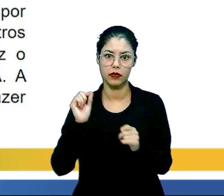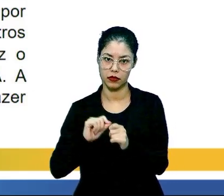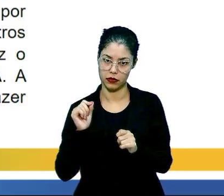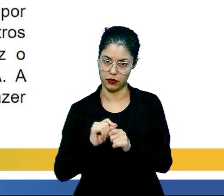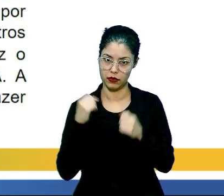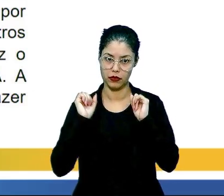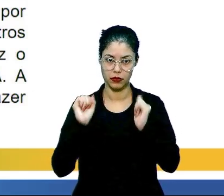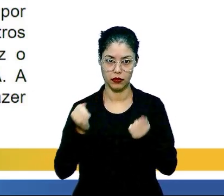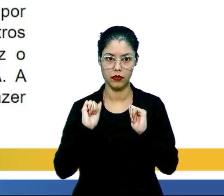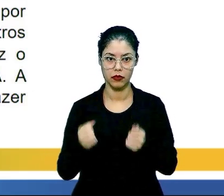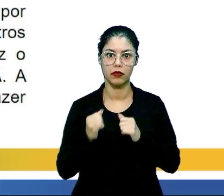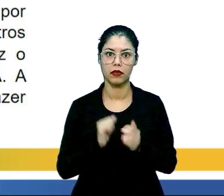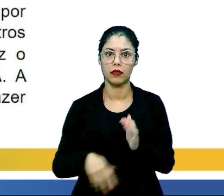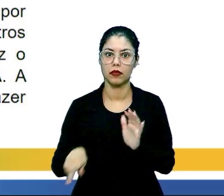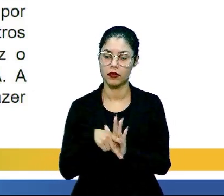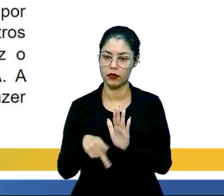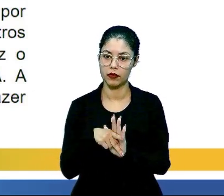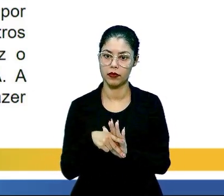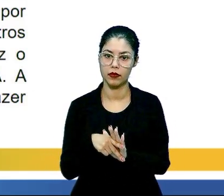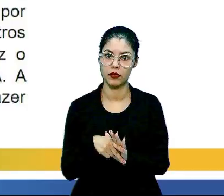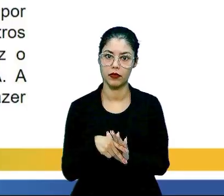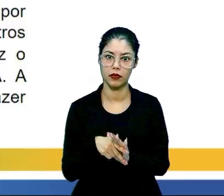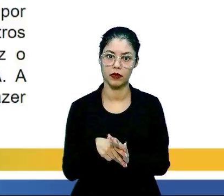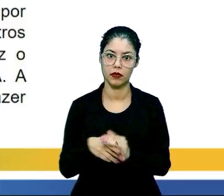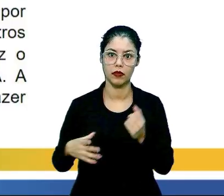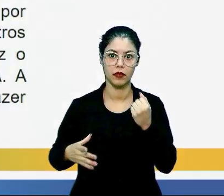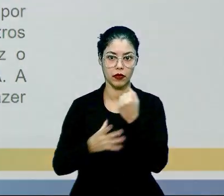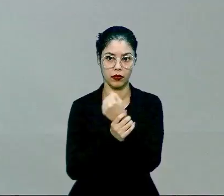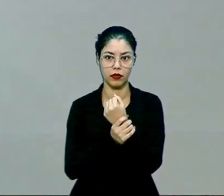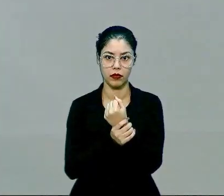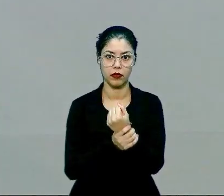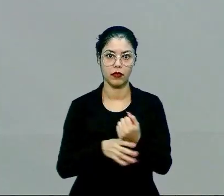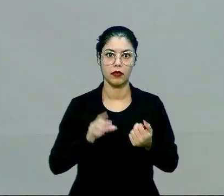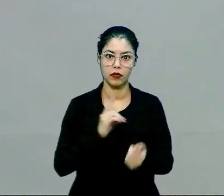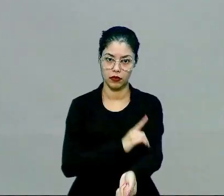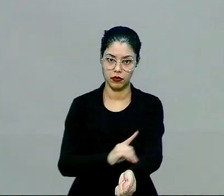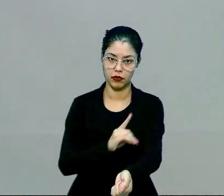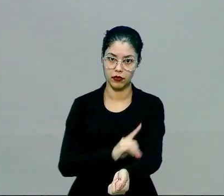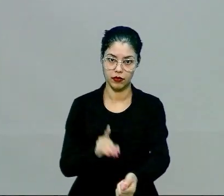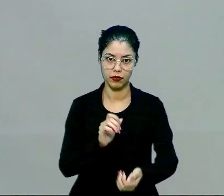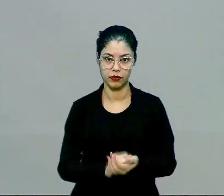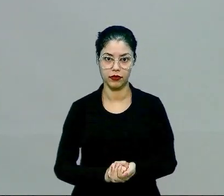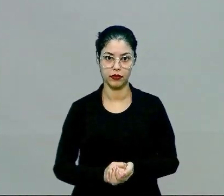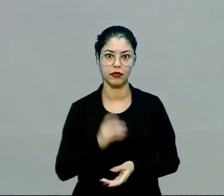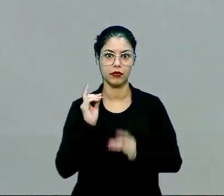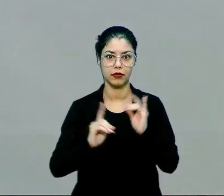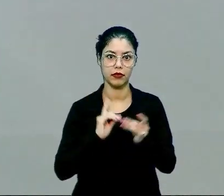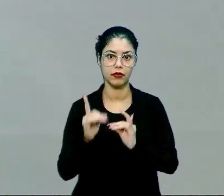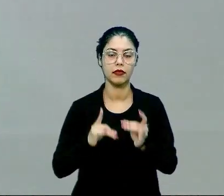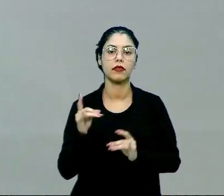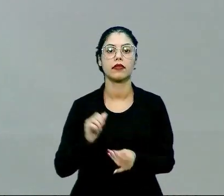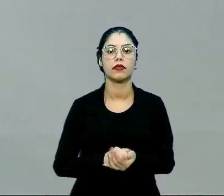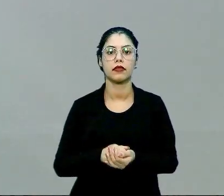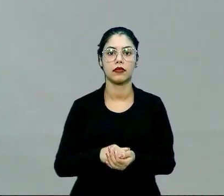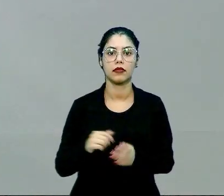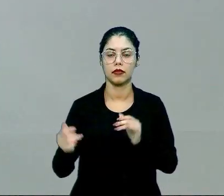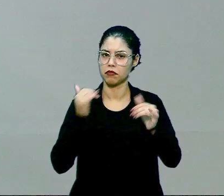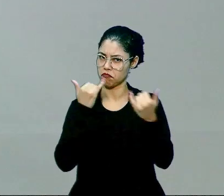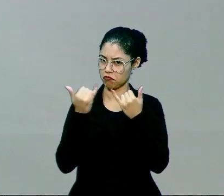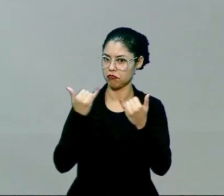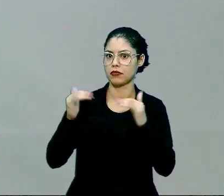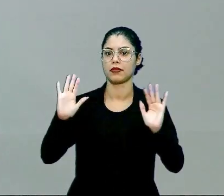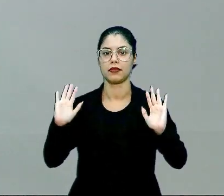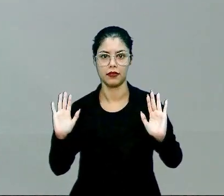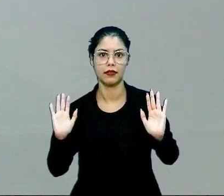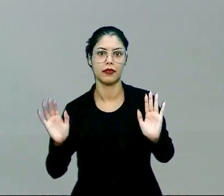tivessem se exercitado, inclusive com efeito protetor contra o diabetes. Que esse hormônio, ele Tá fazendo uma propaganda de